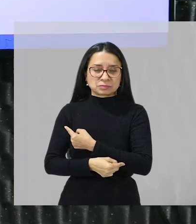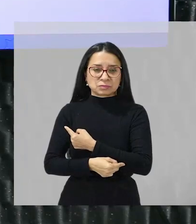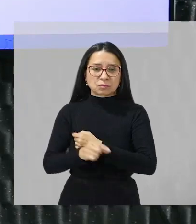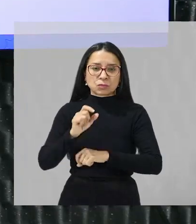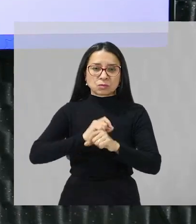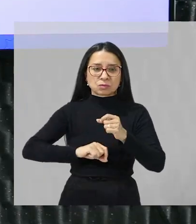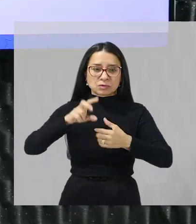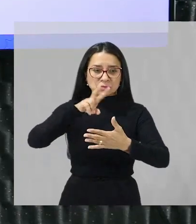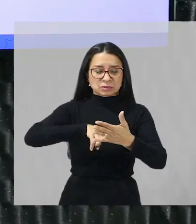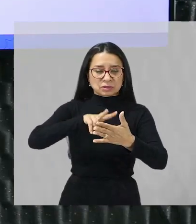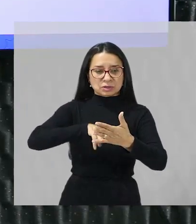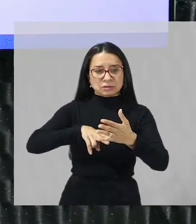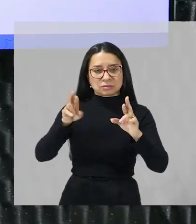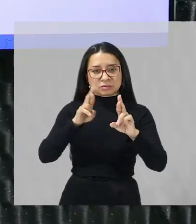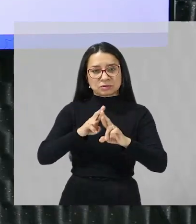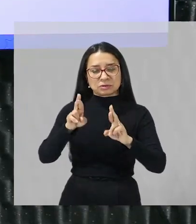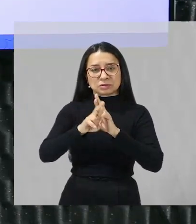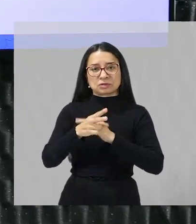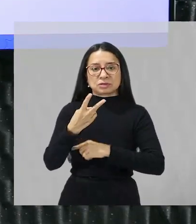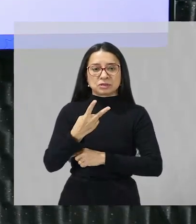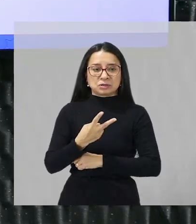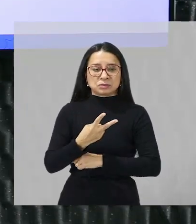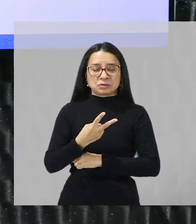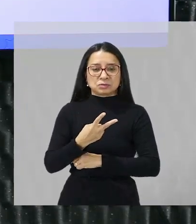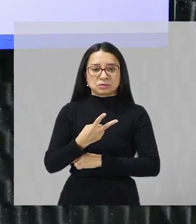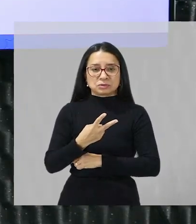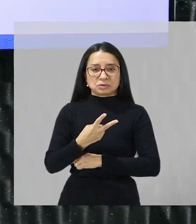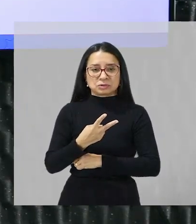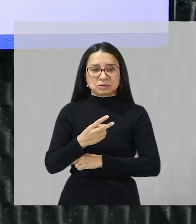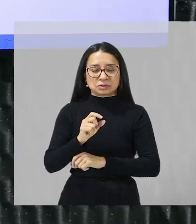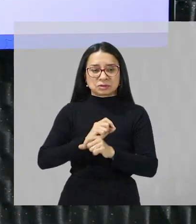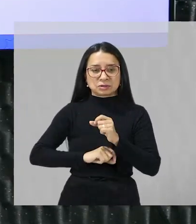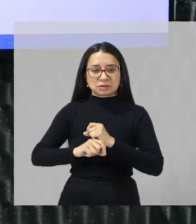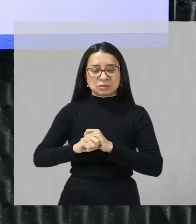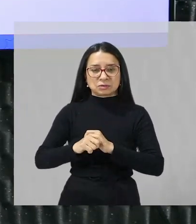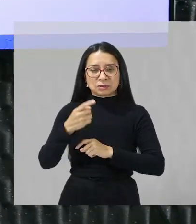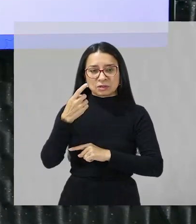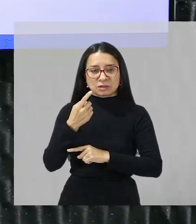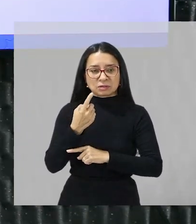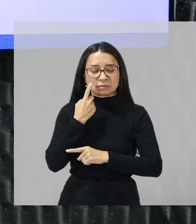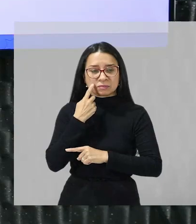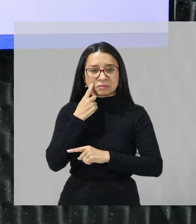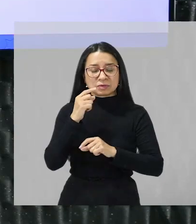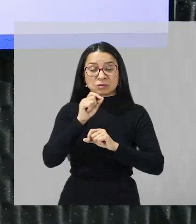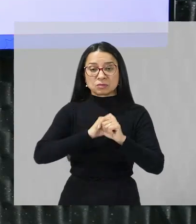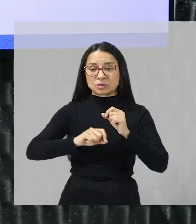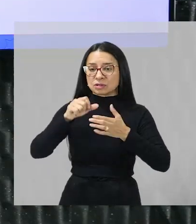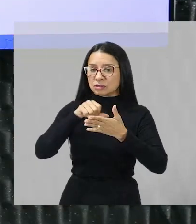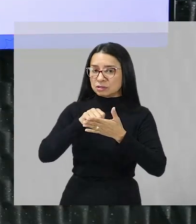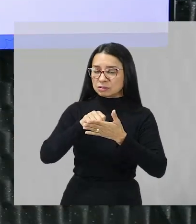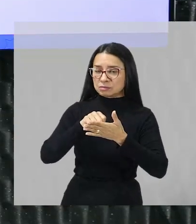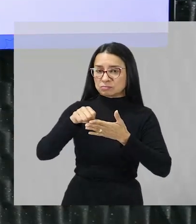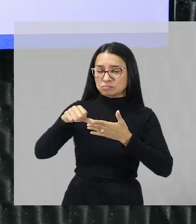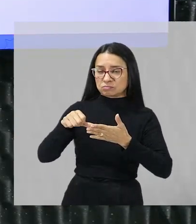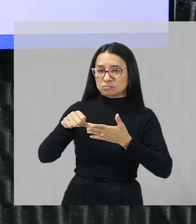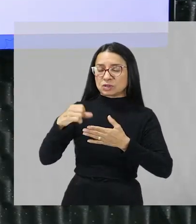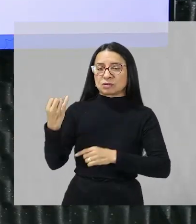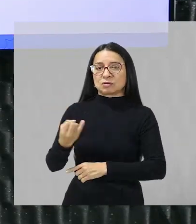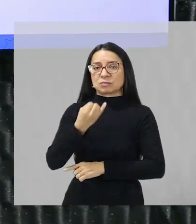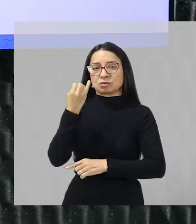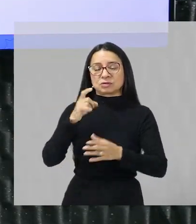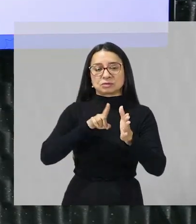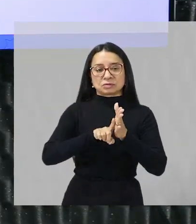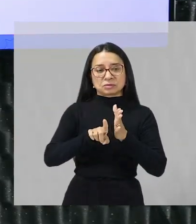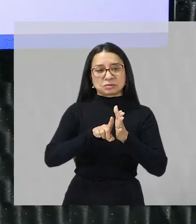existe uma padronização, existe uma diversidade. Letra B. Existe uma identificação